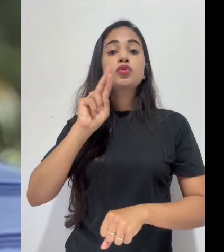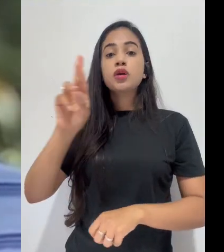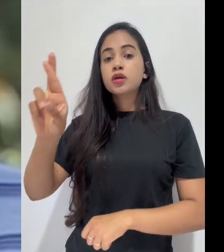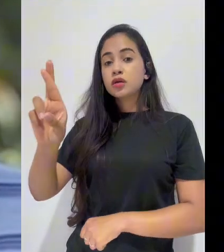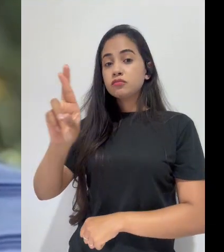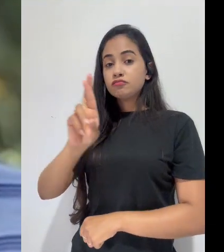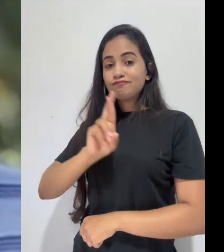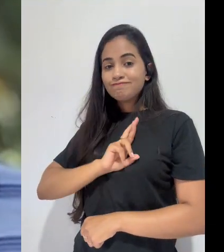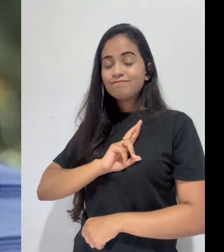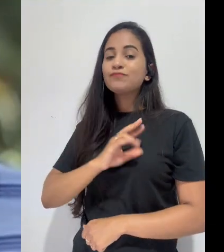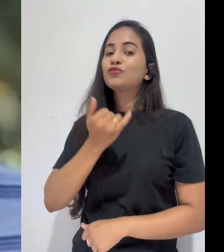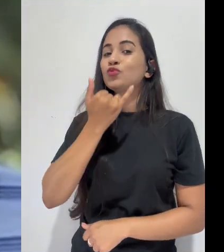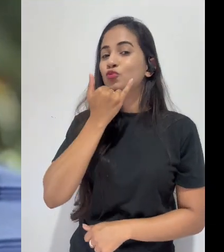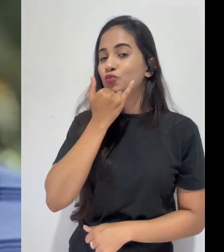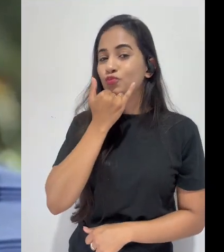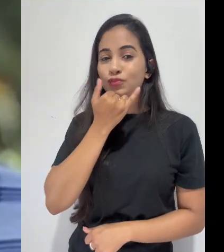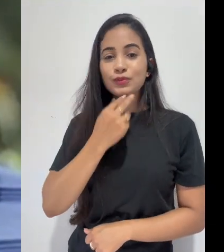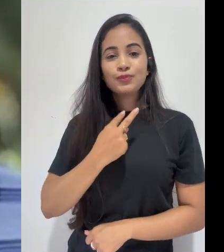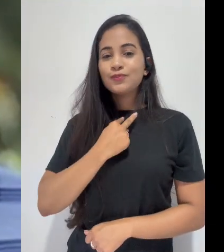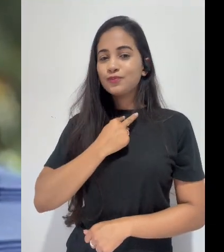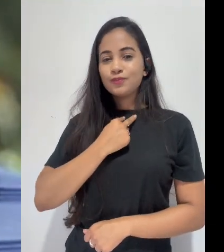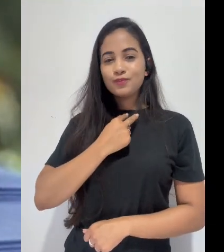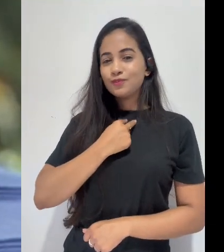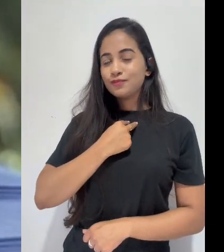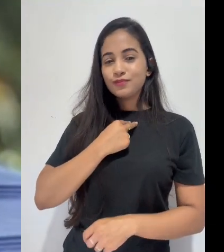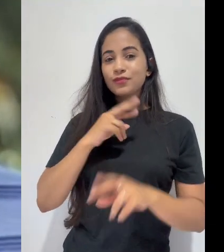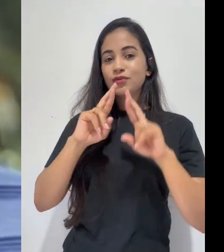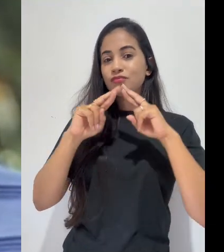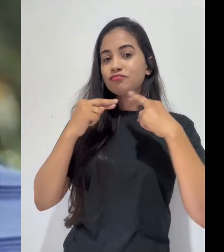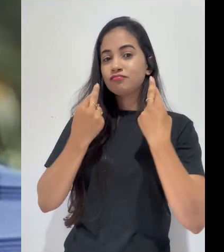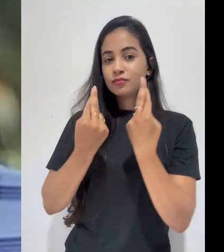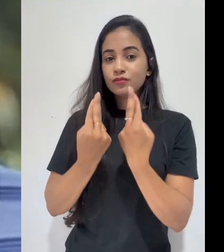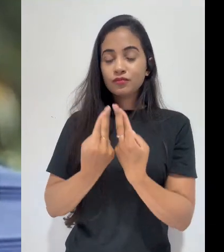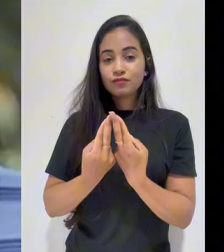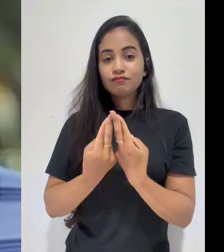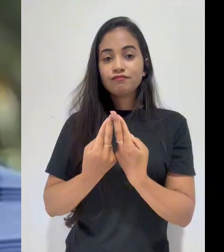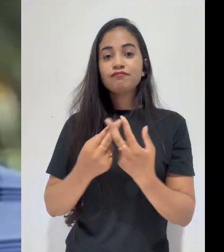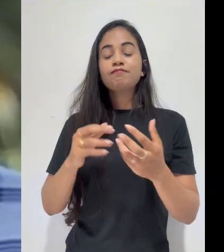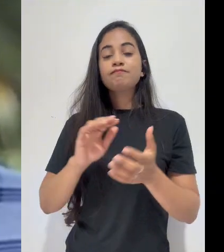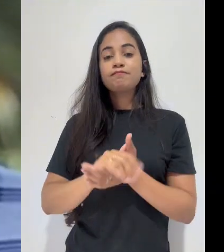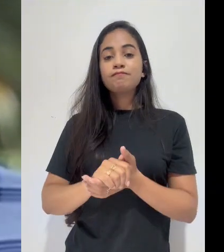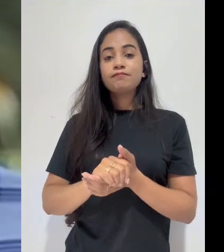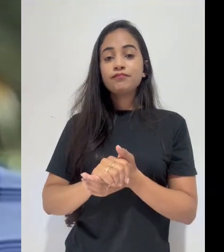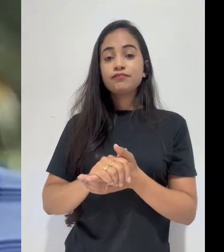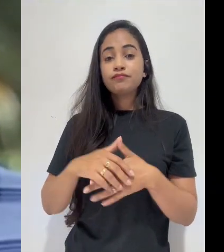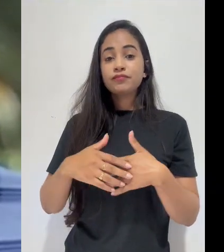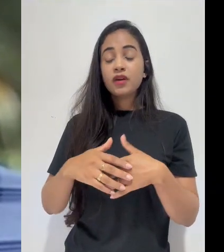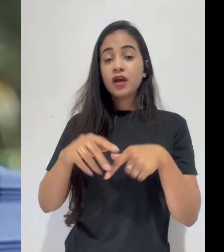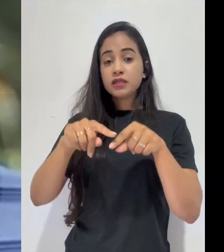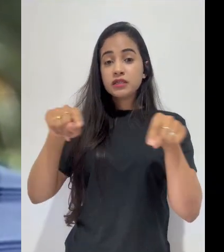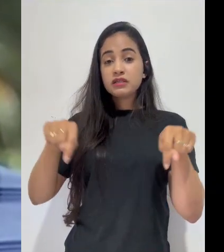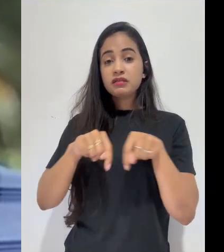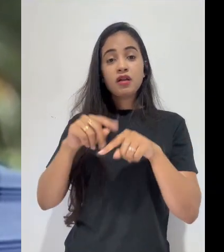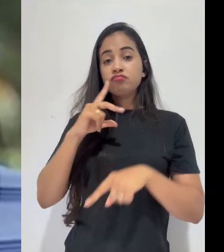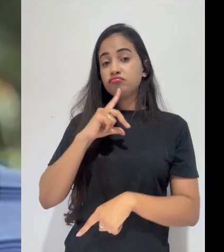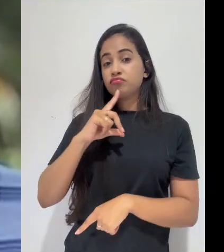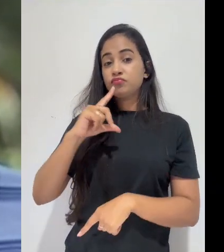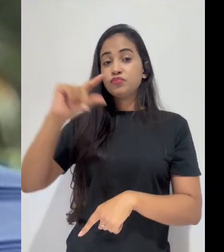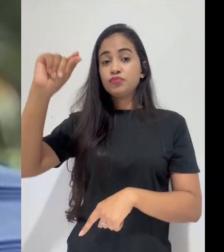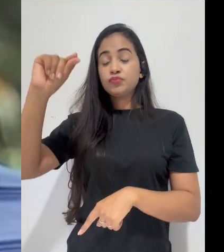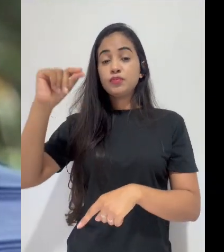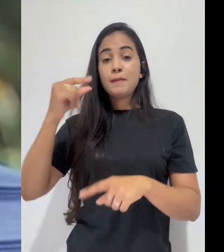depois, dizendo que não conseguira a reunião e tinha saído da sala enojado com o que ele